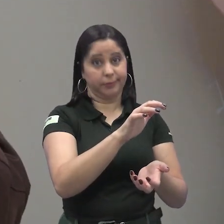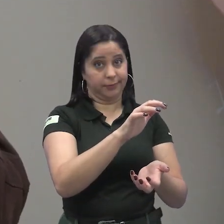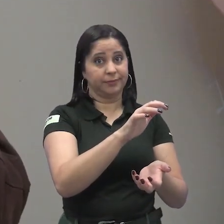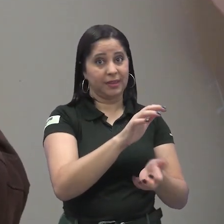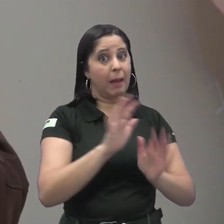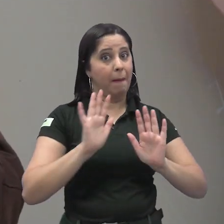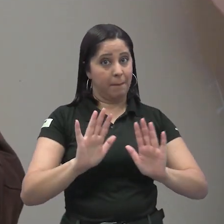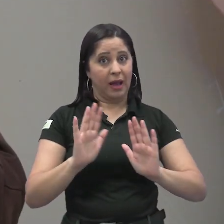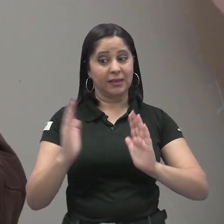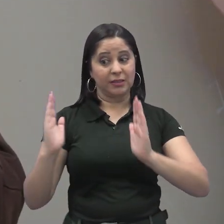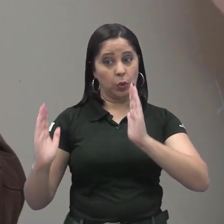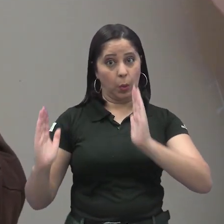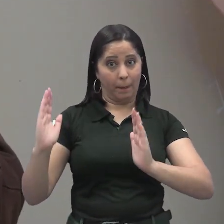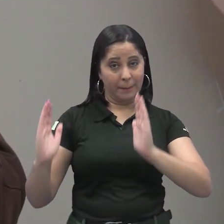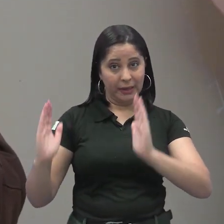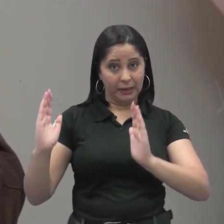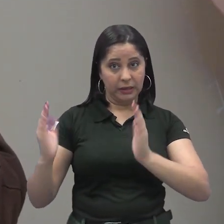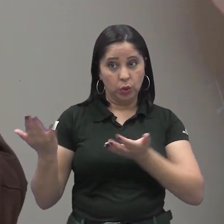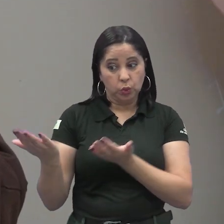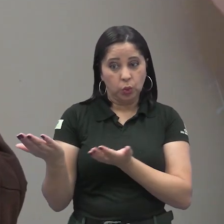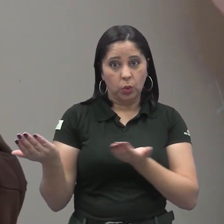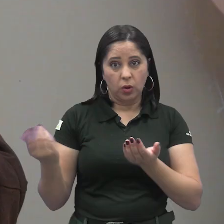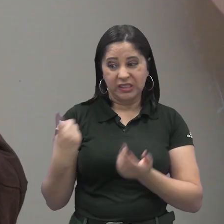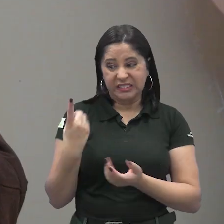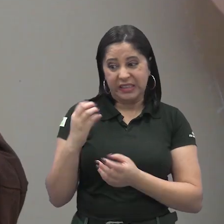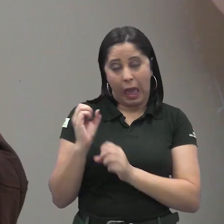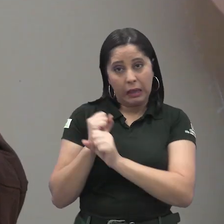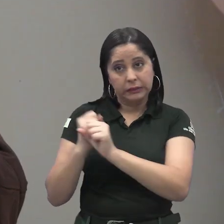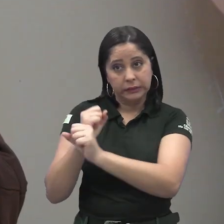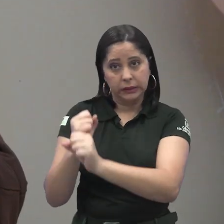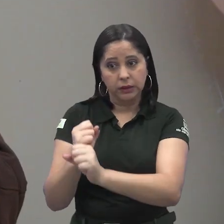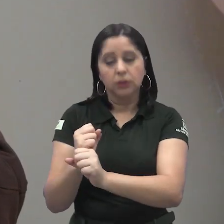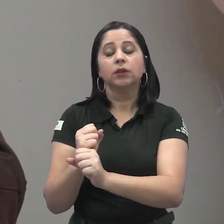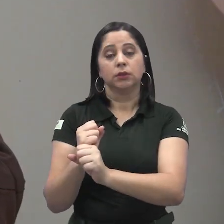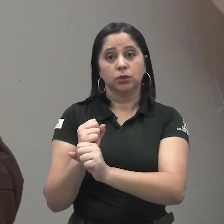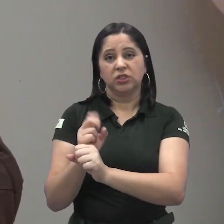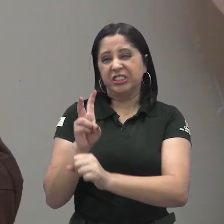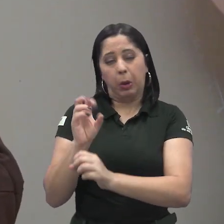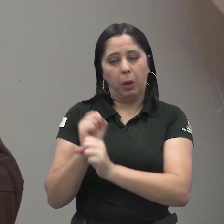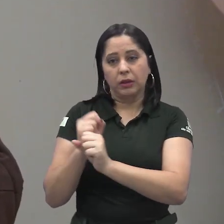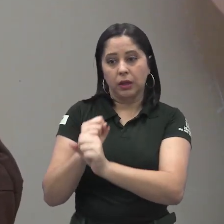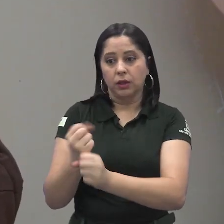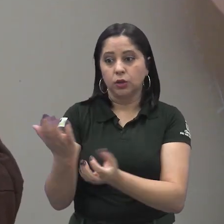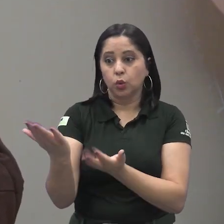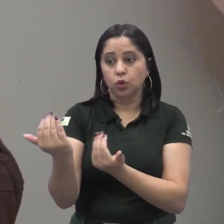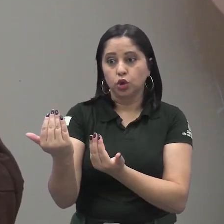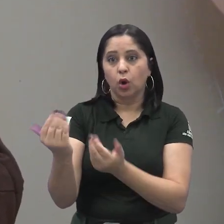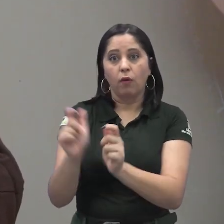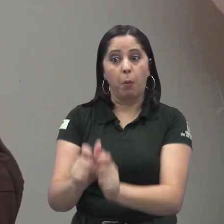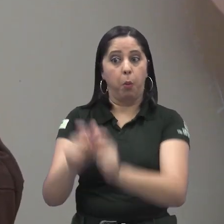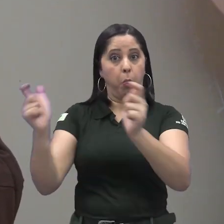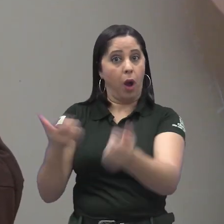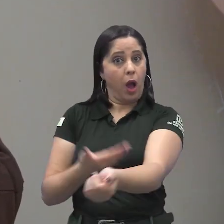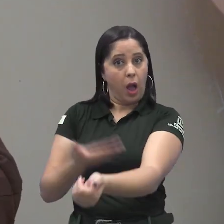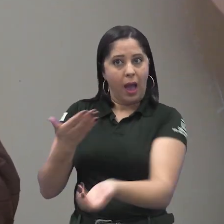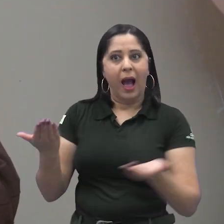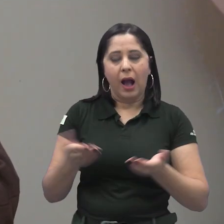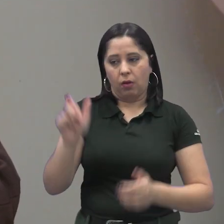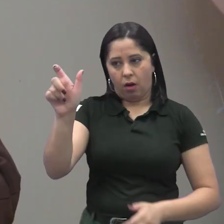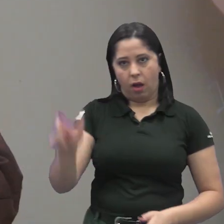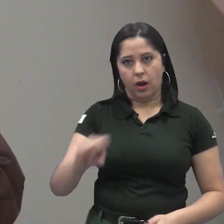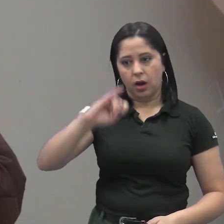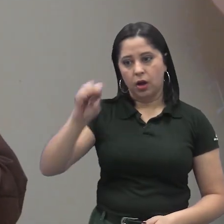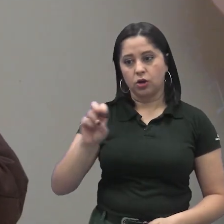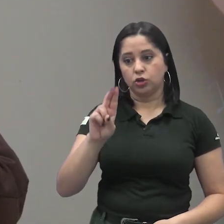viu? Nas últimas décadas, o número de jovens com a doença cresceu muito. Agora, a gente vai conhecer a história da Júlia, de 25